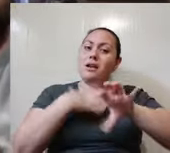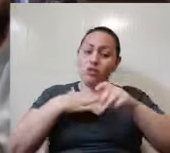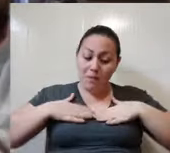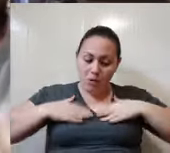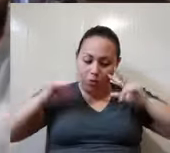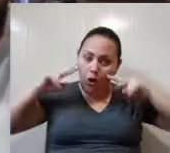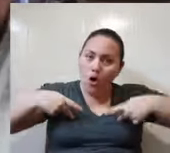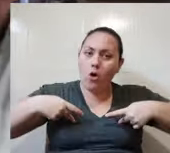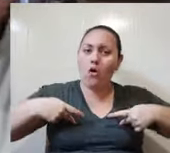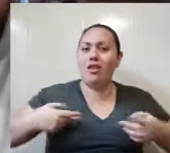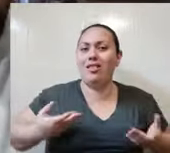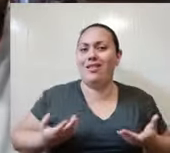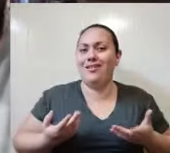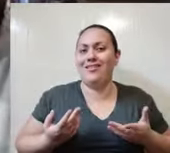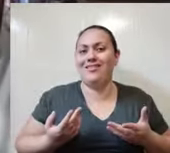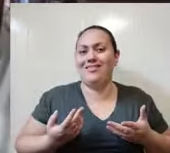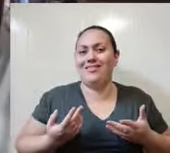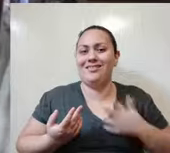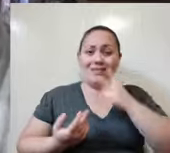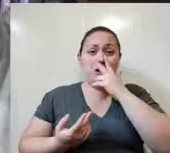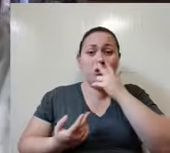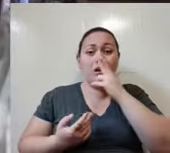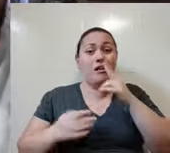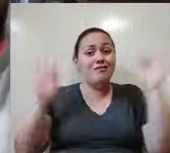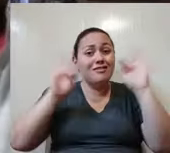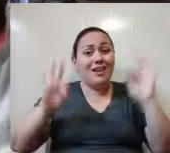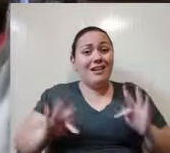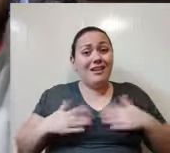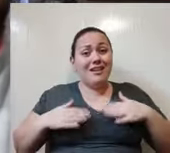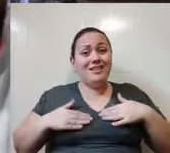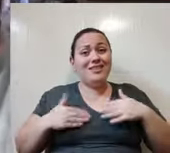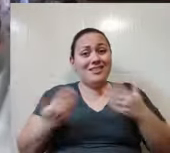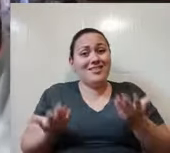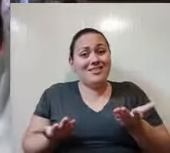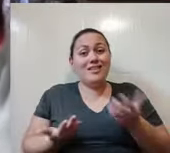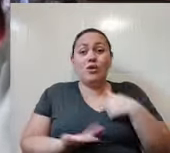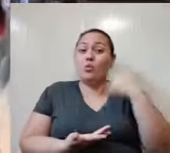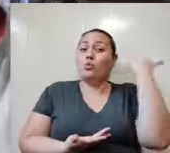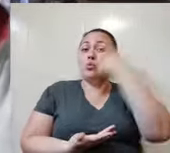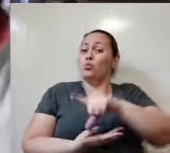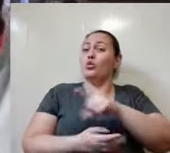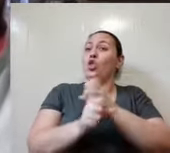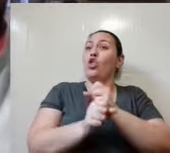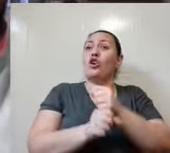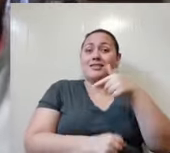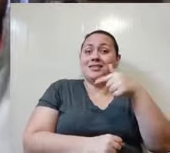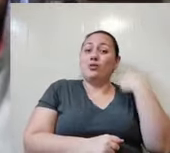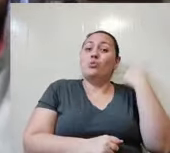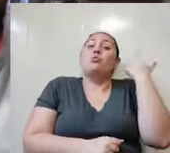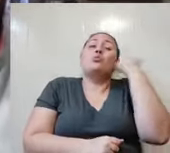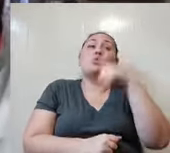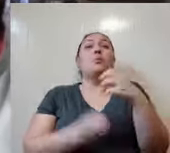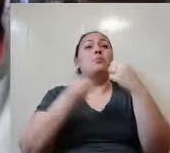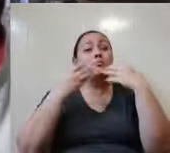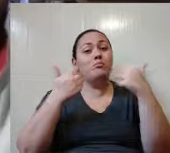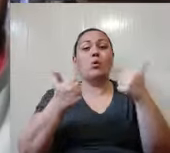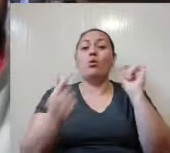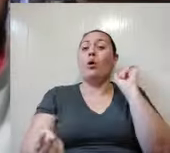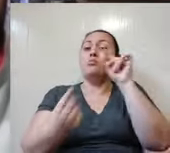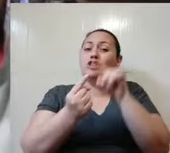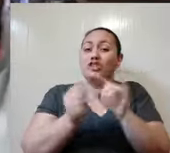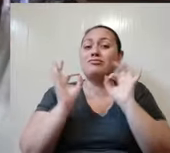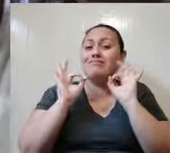si e poder, eu sempre digo, jogar confete para si mesmo, e poder dizer, bah, que legal que eu consegui alcançar esse objetivo que para mim ele era